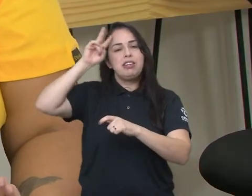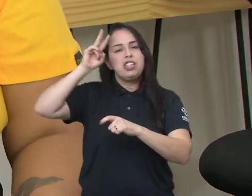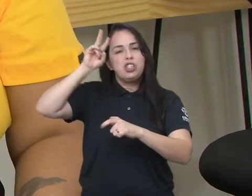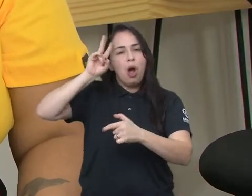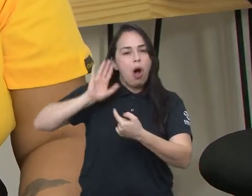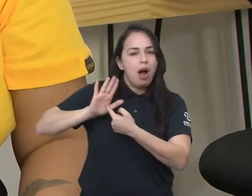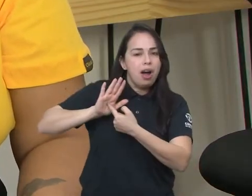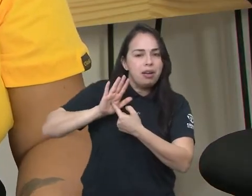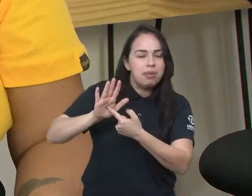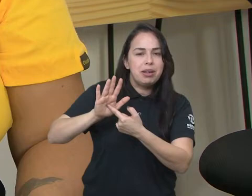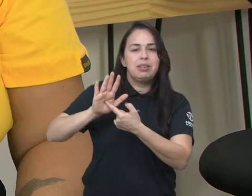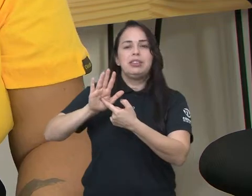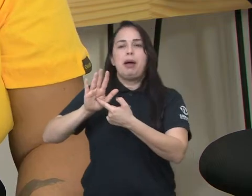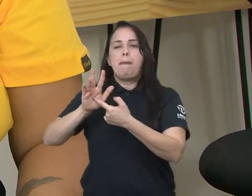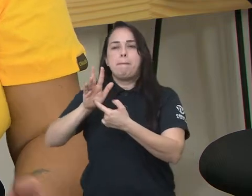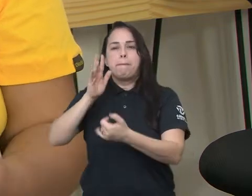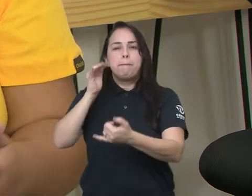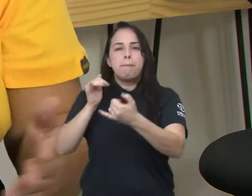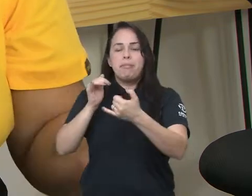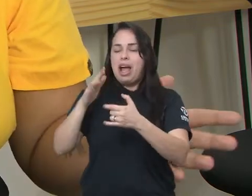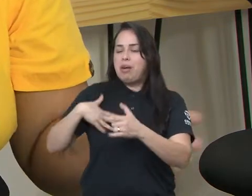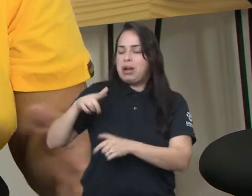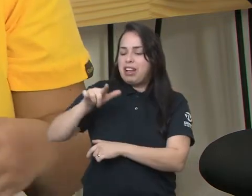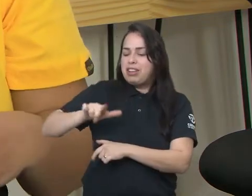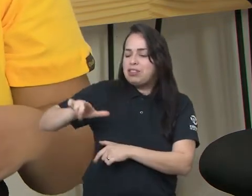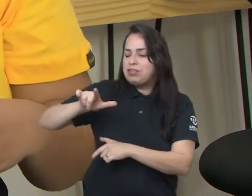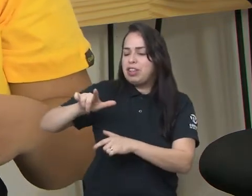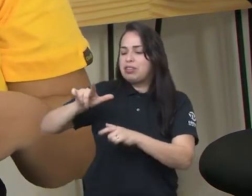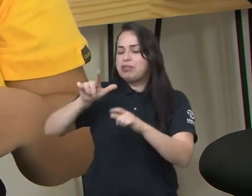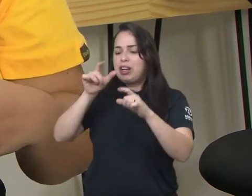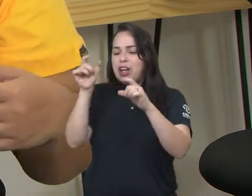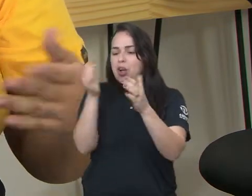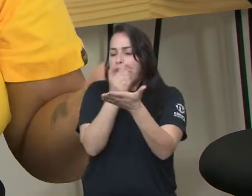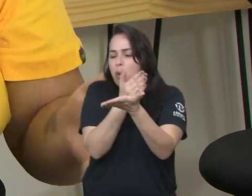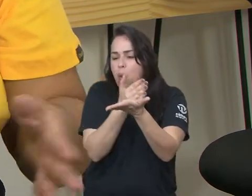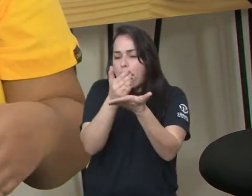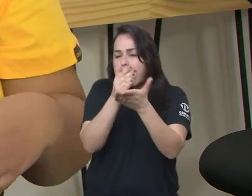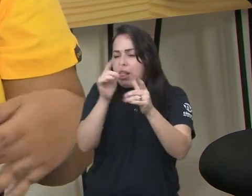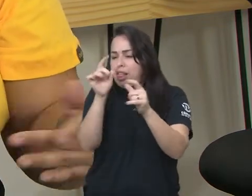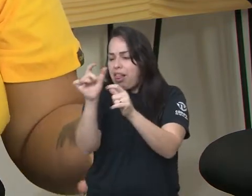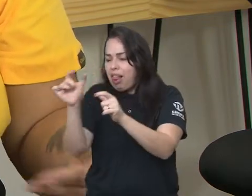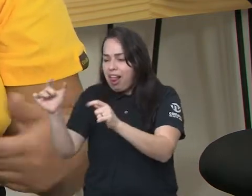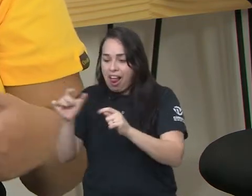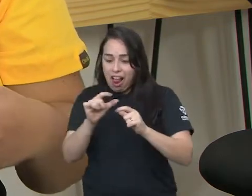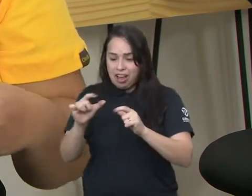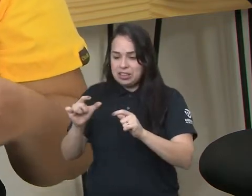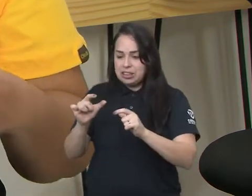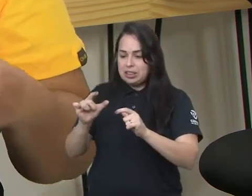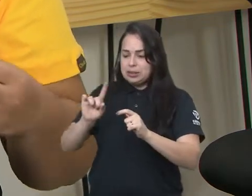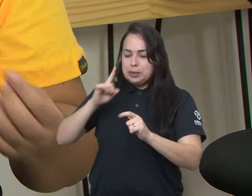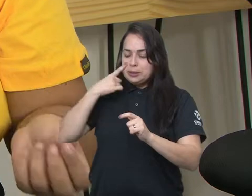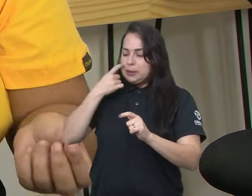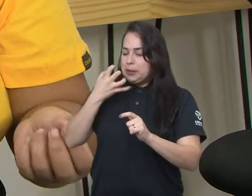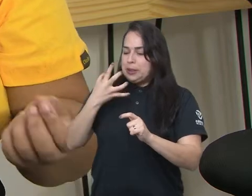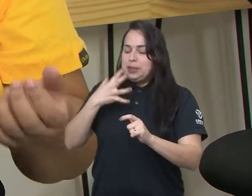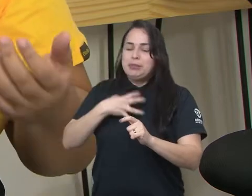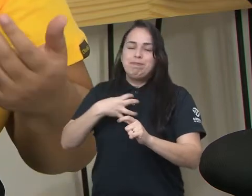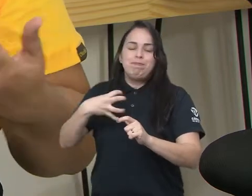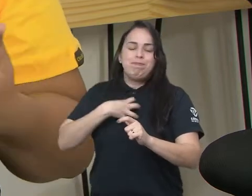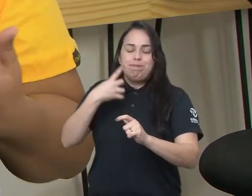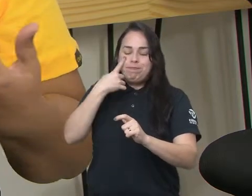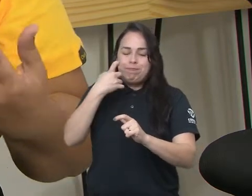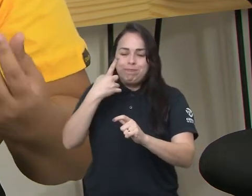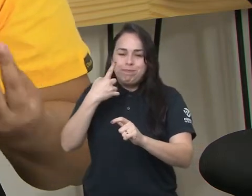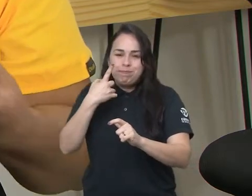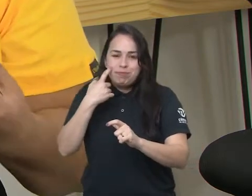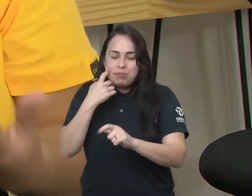conta histórias mesmo, tipo graphic novels, as novelas gráficas, que são literaturas, você lê uma história incrível, de você